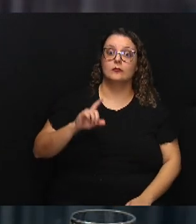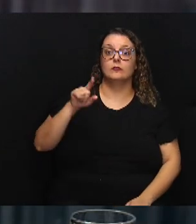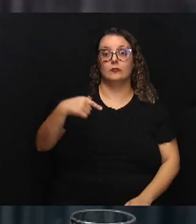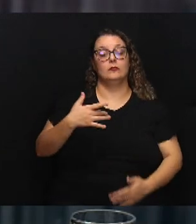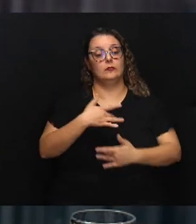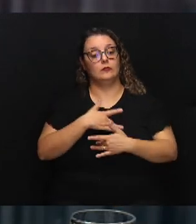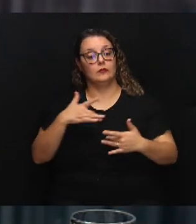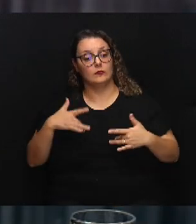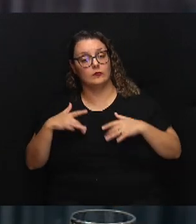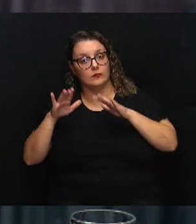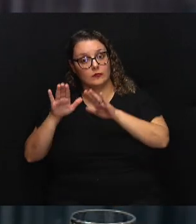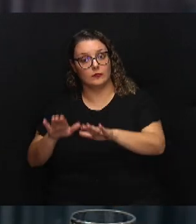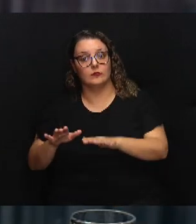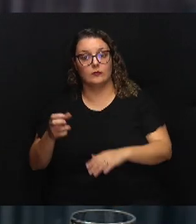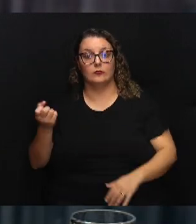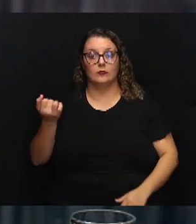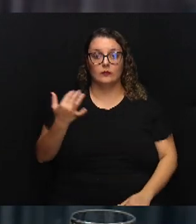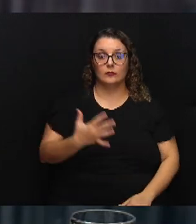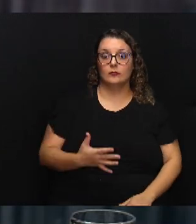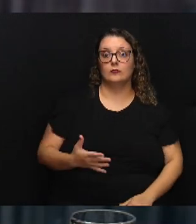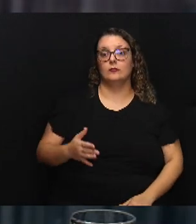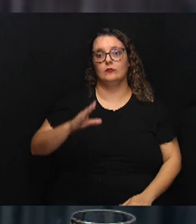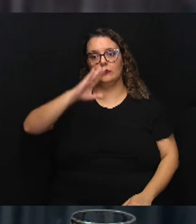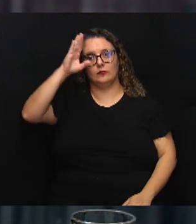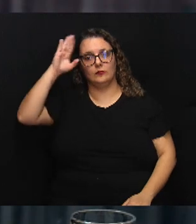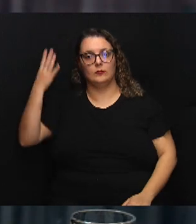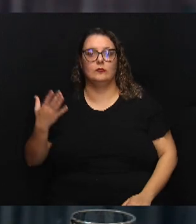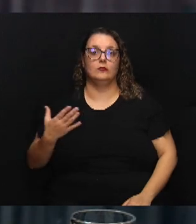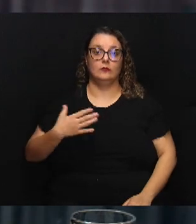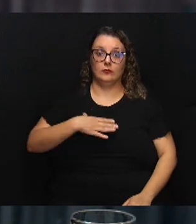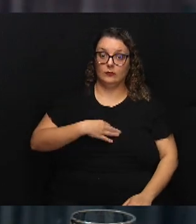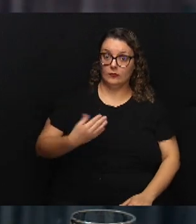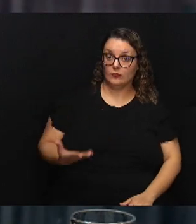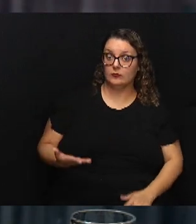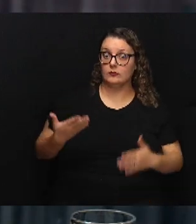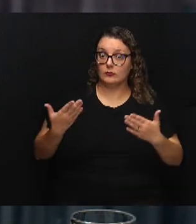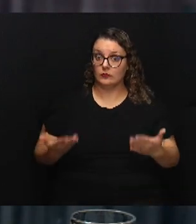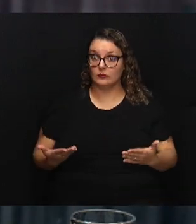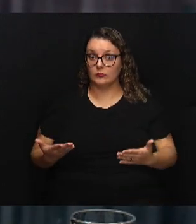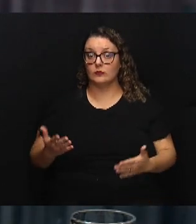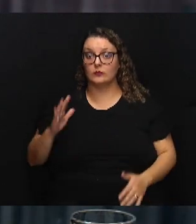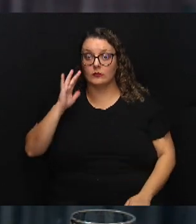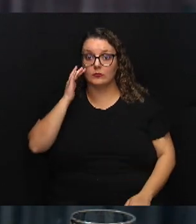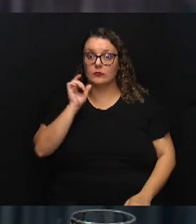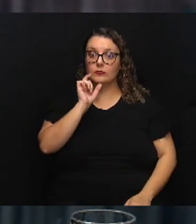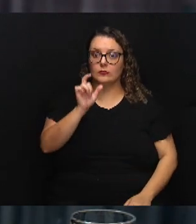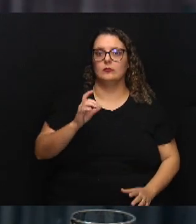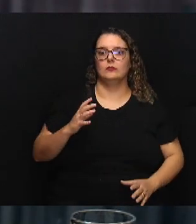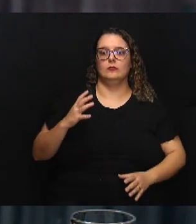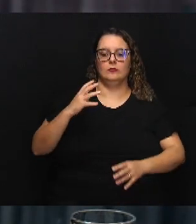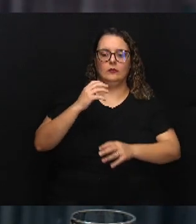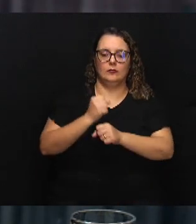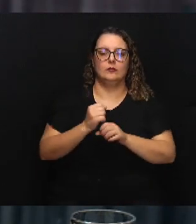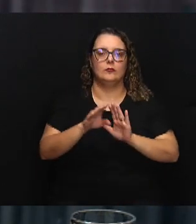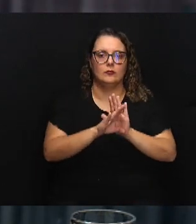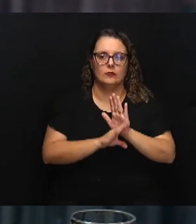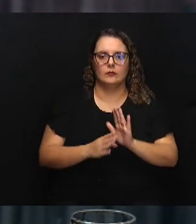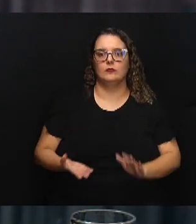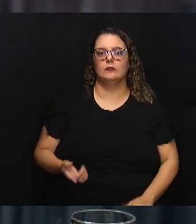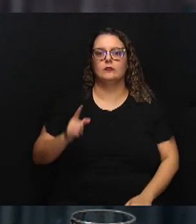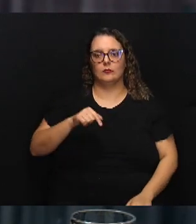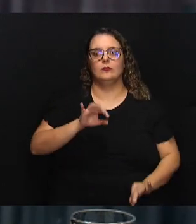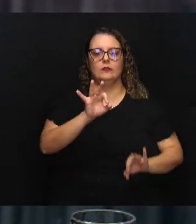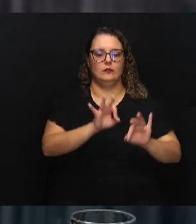saúde, o quanto você deixa para a parte acadêmica dos seus filhos. Então, assim, acho que a palavra desse programa inteiro é o